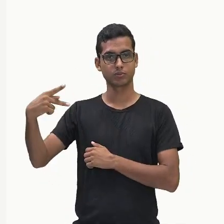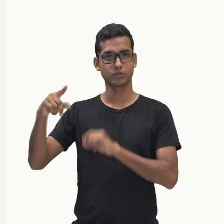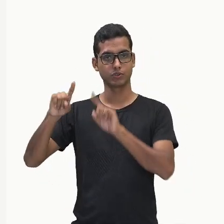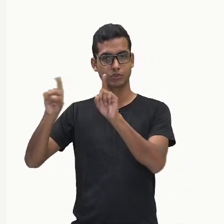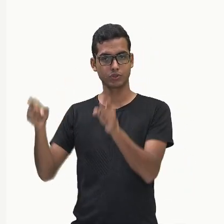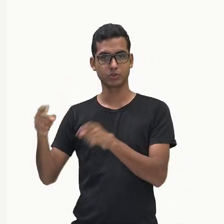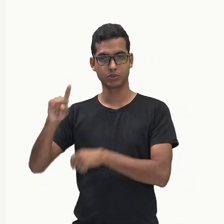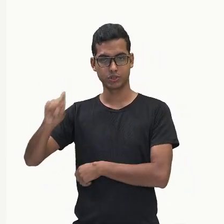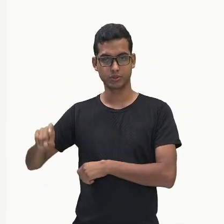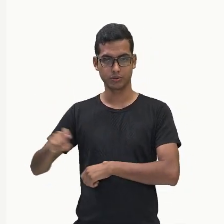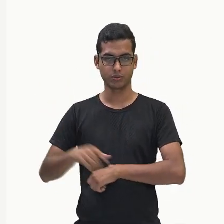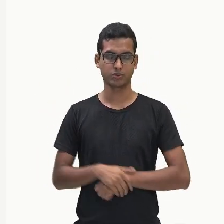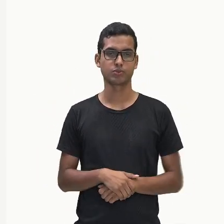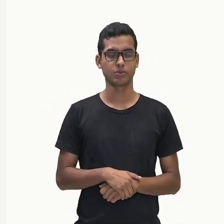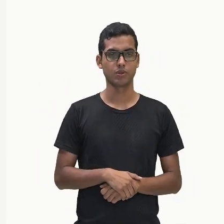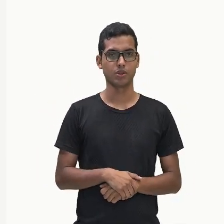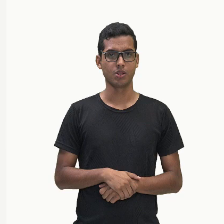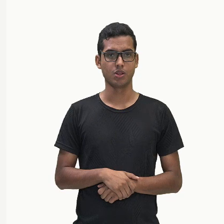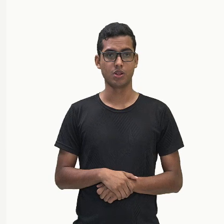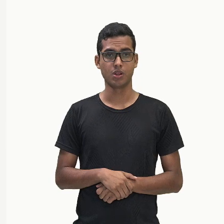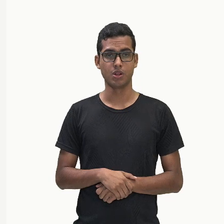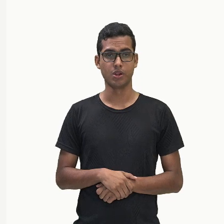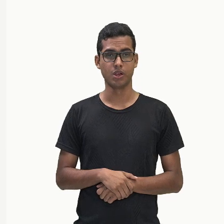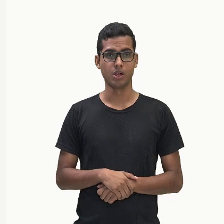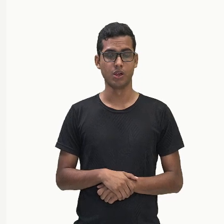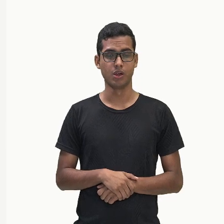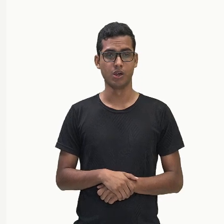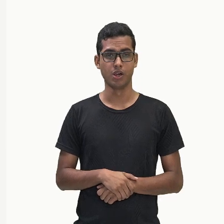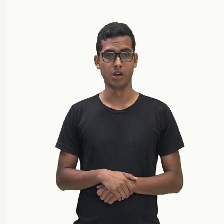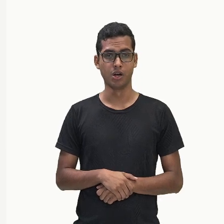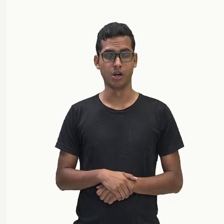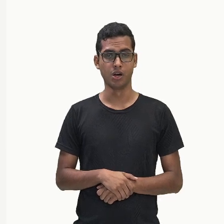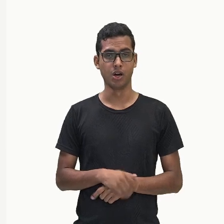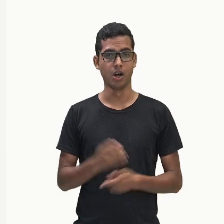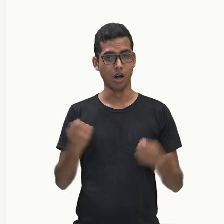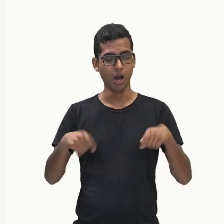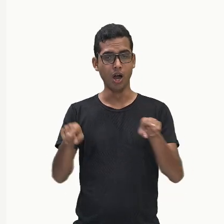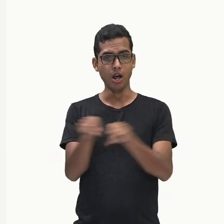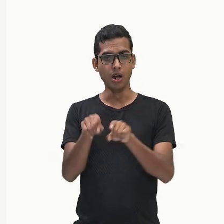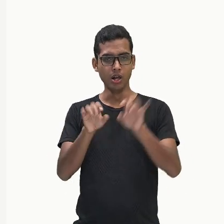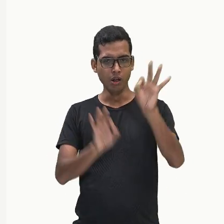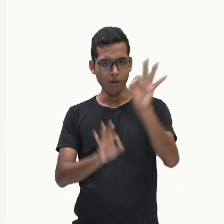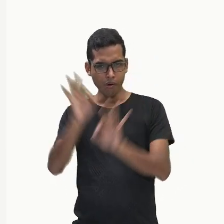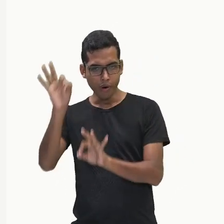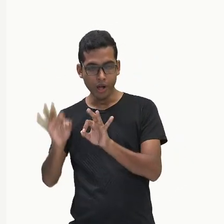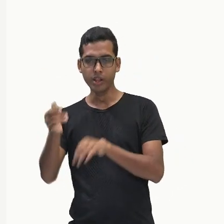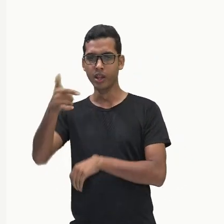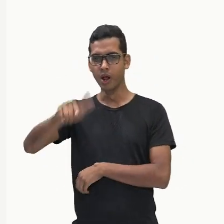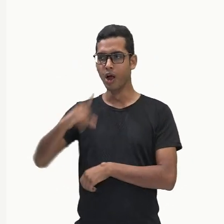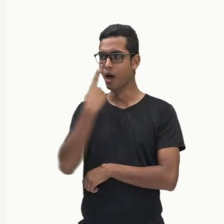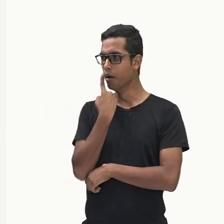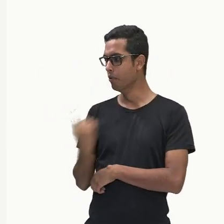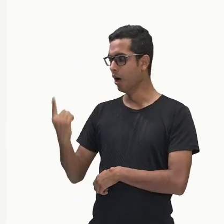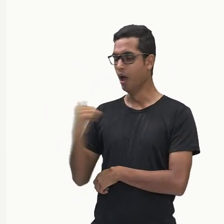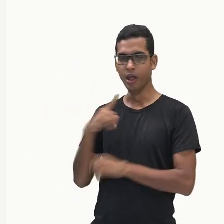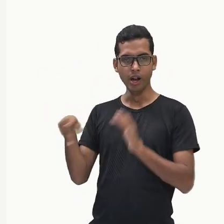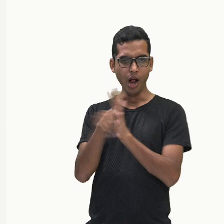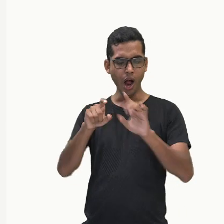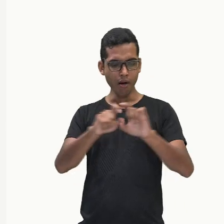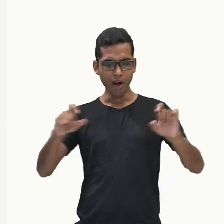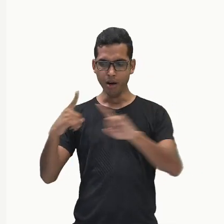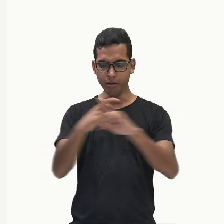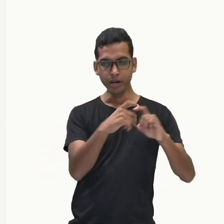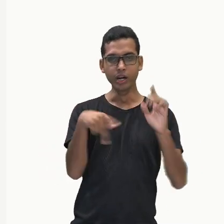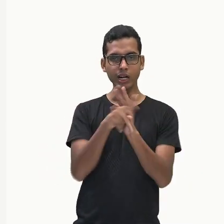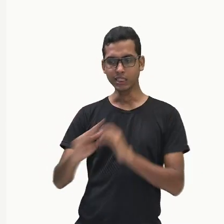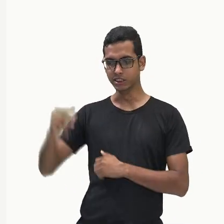tá? E aí, uma vez que a gente pode reescrever, então, esse polinomial de grau 3, a gente pode,